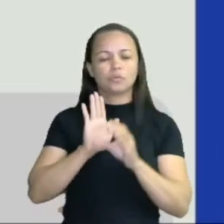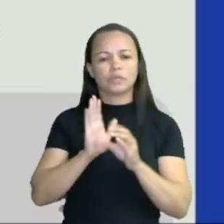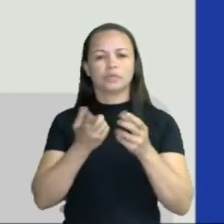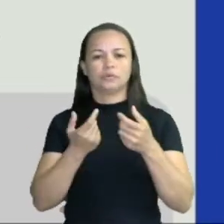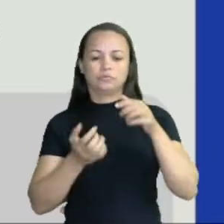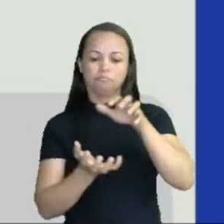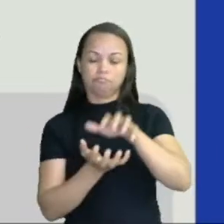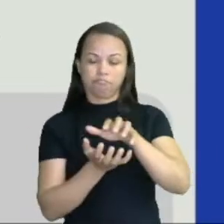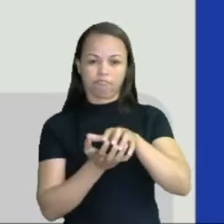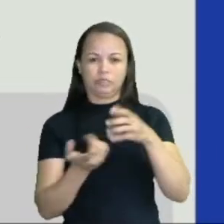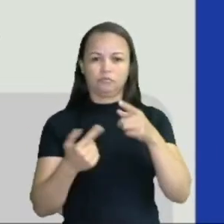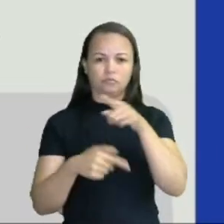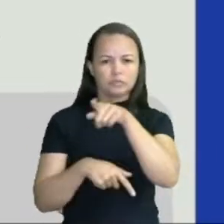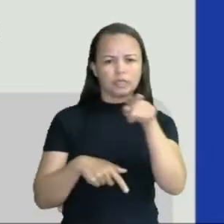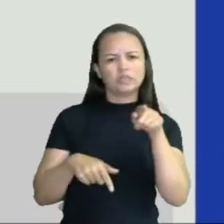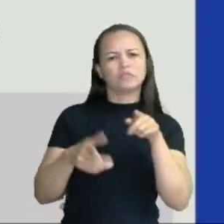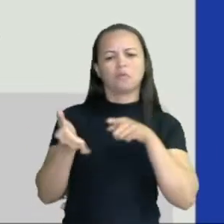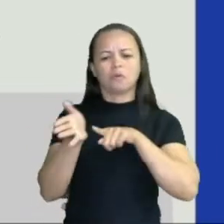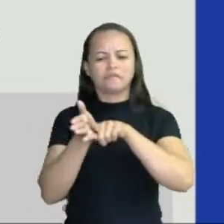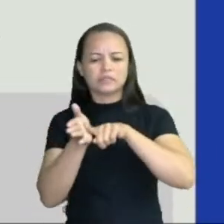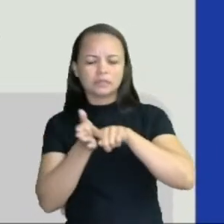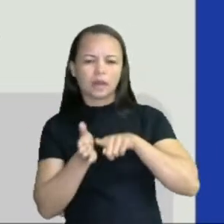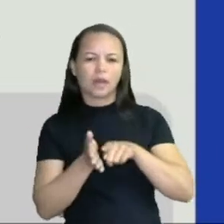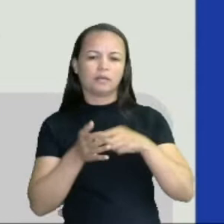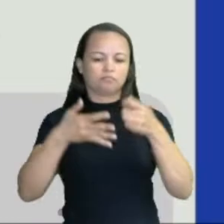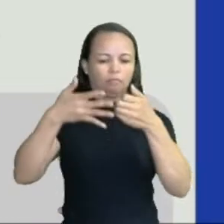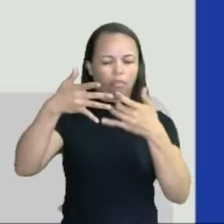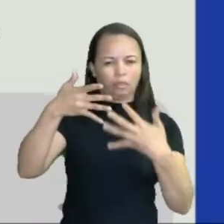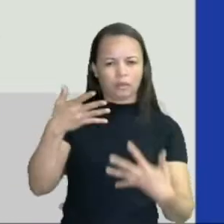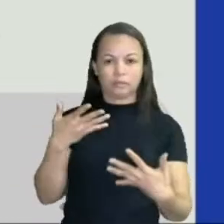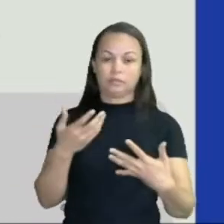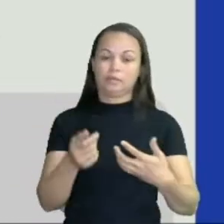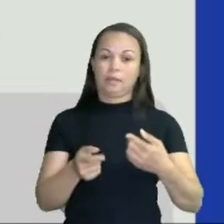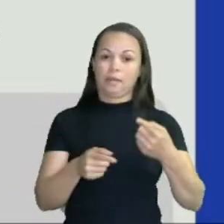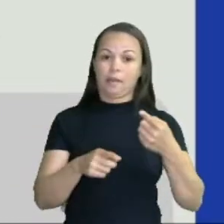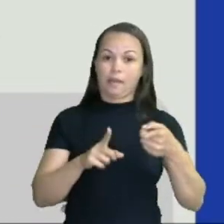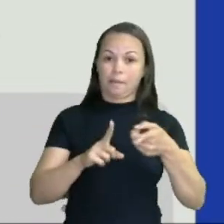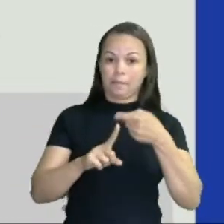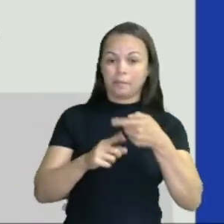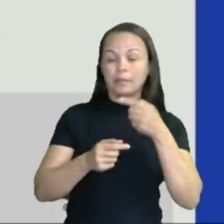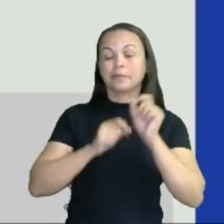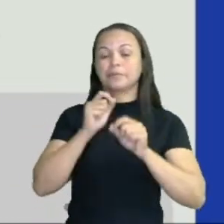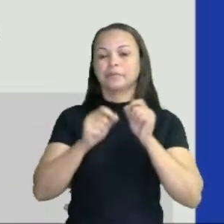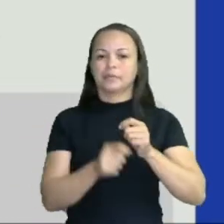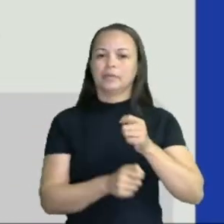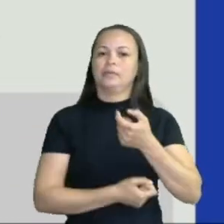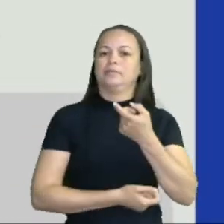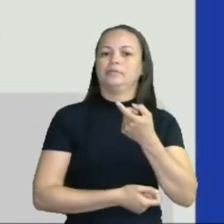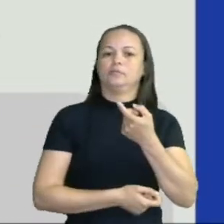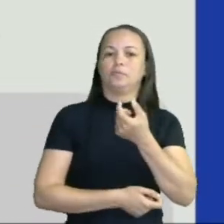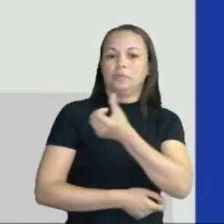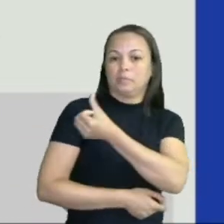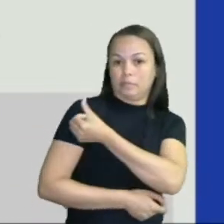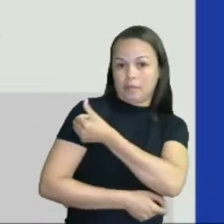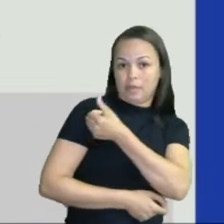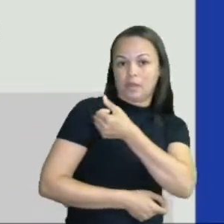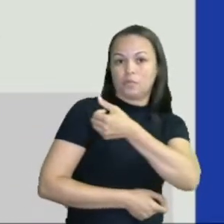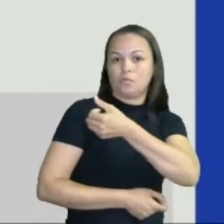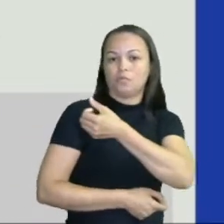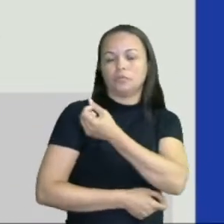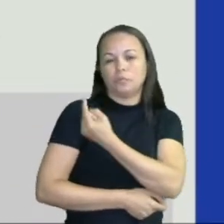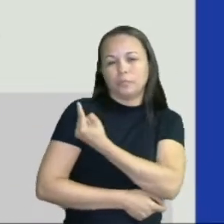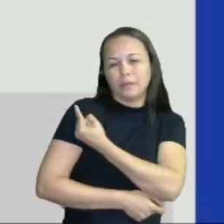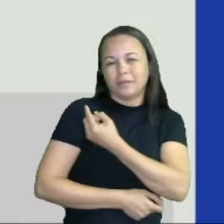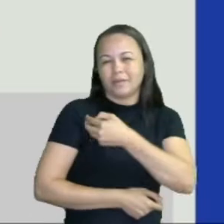essas habilidades aqui. A primeira é do 6º ao 9º ano. Relacionar a linguagem verbal com a linguagem não verbal